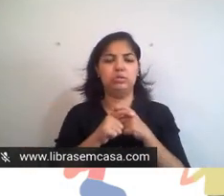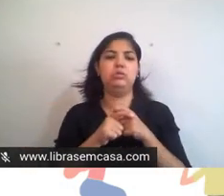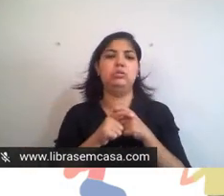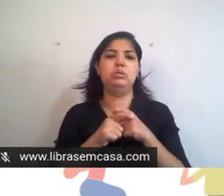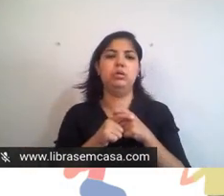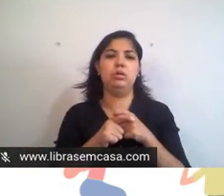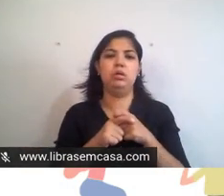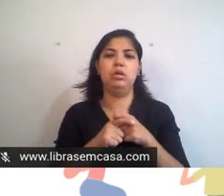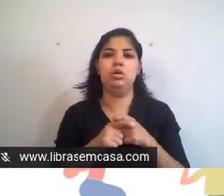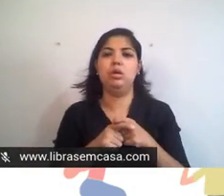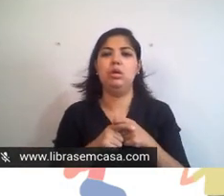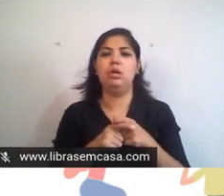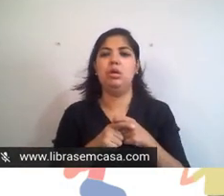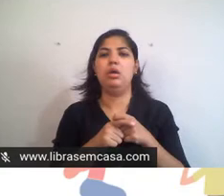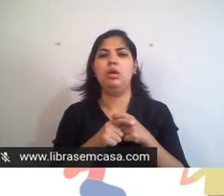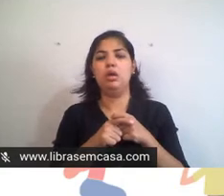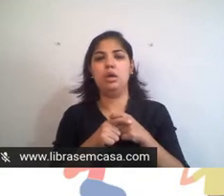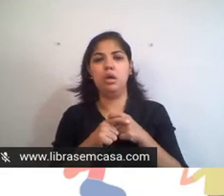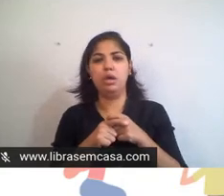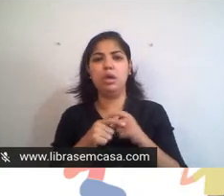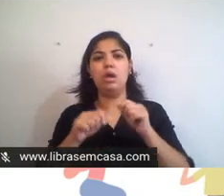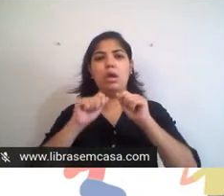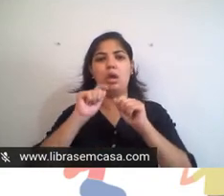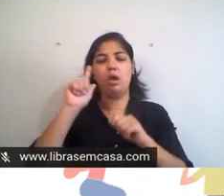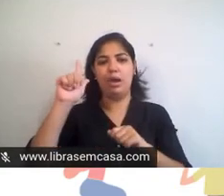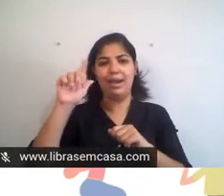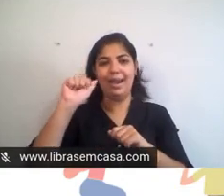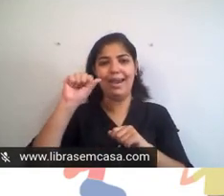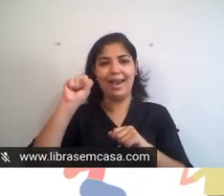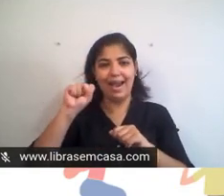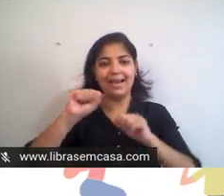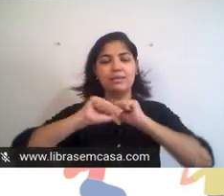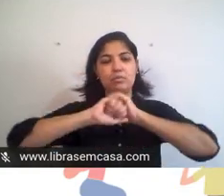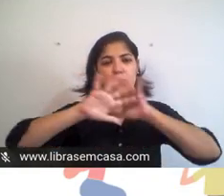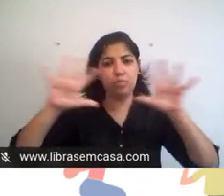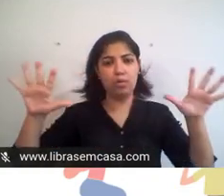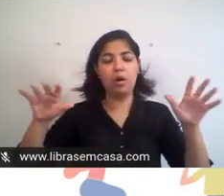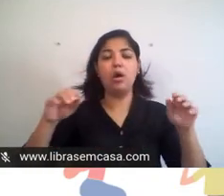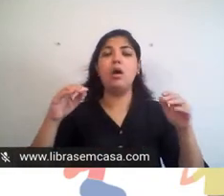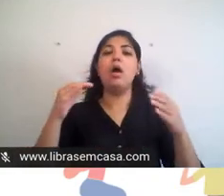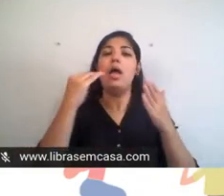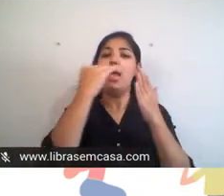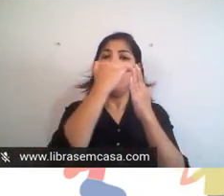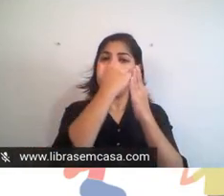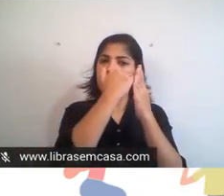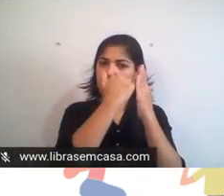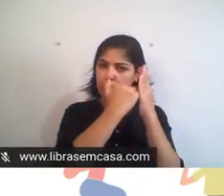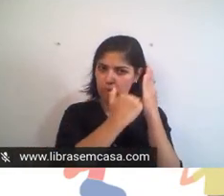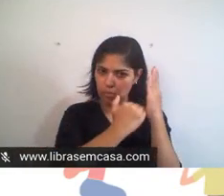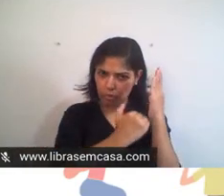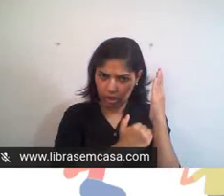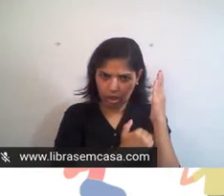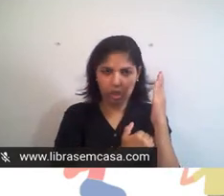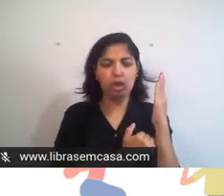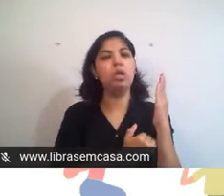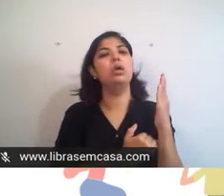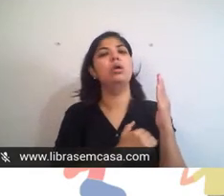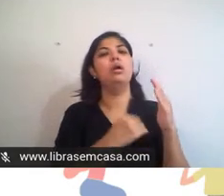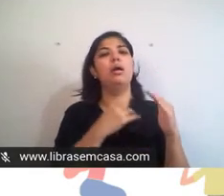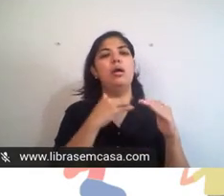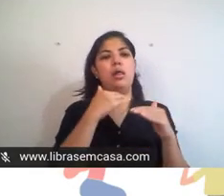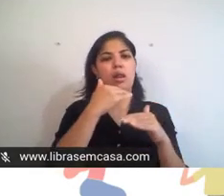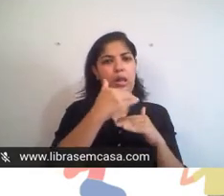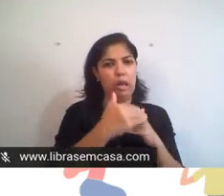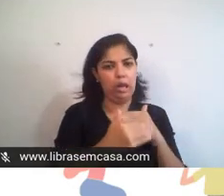efeito estufa. É possível reduzir as emissões de gases de efeito estufa em escala piloto ou em